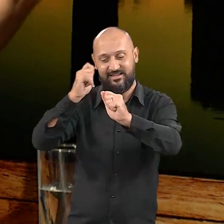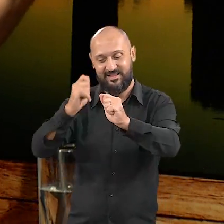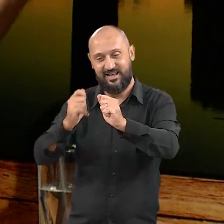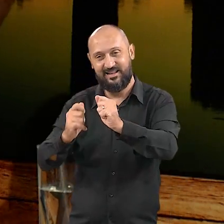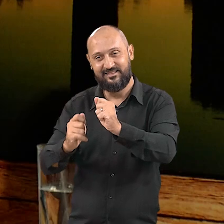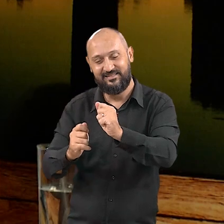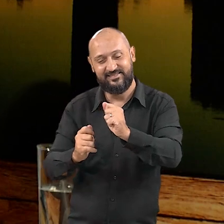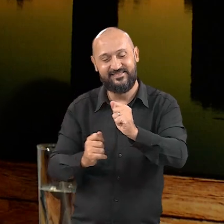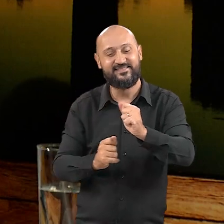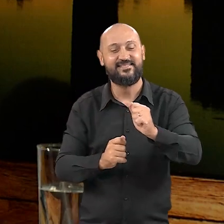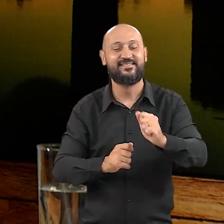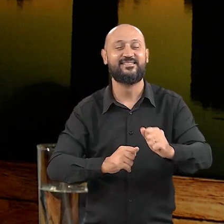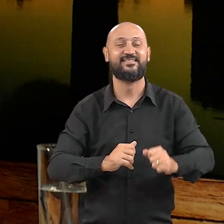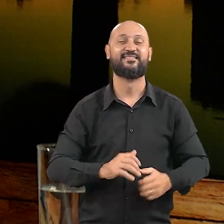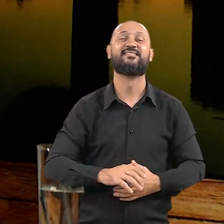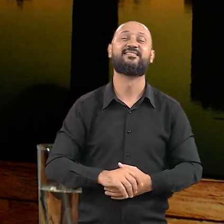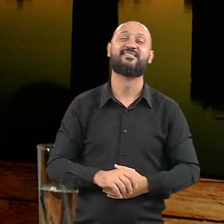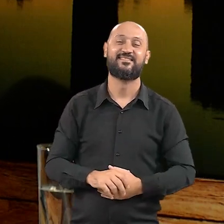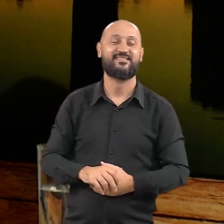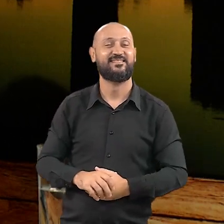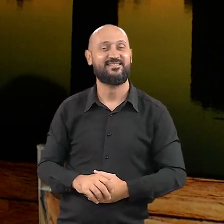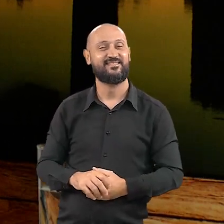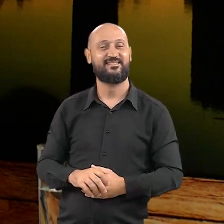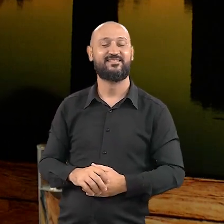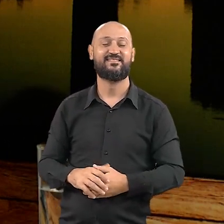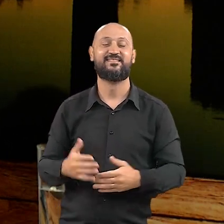e o artesanato.